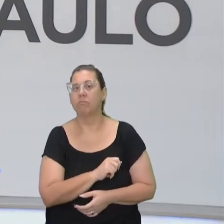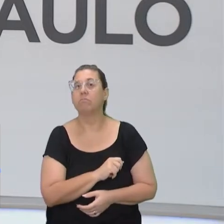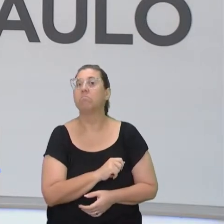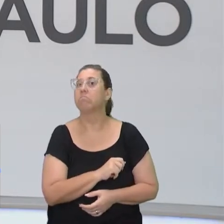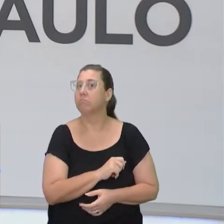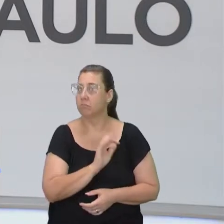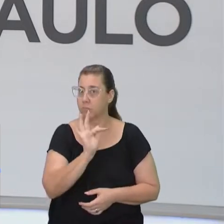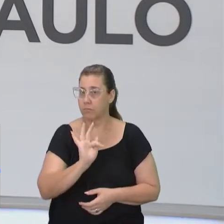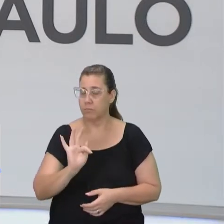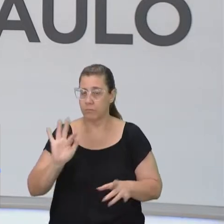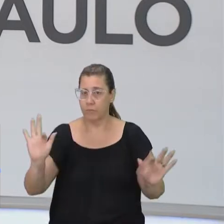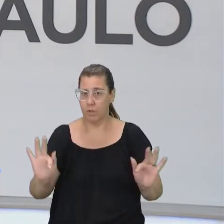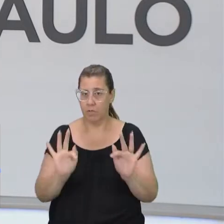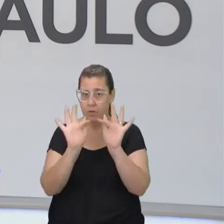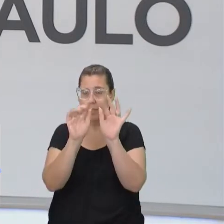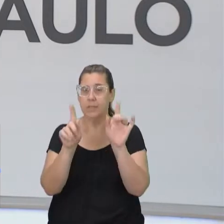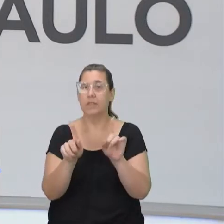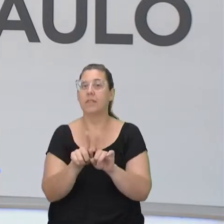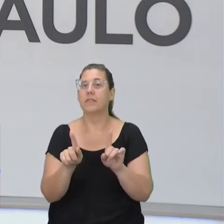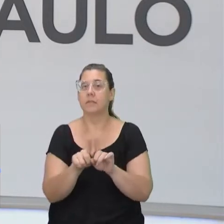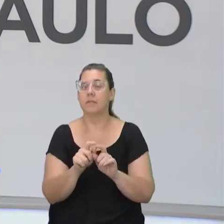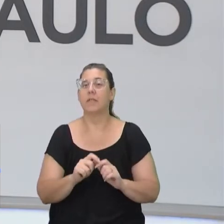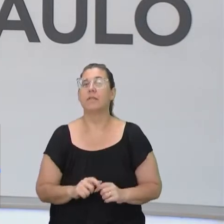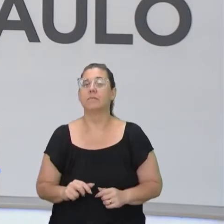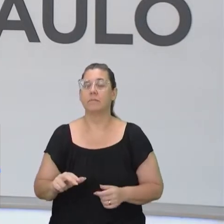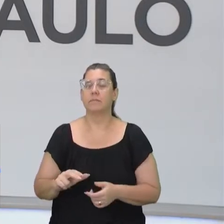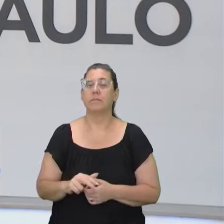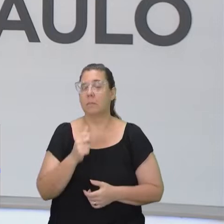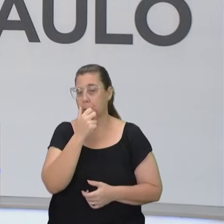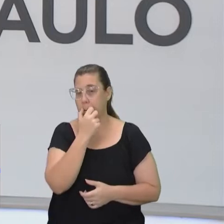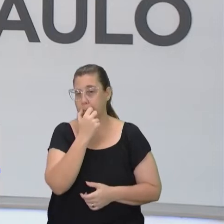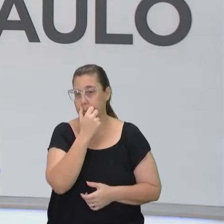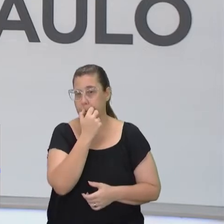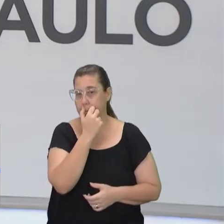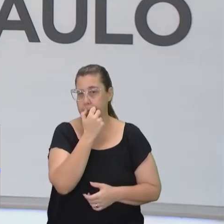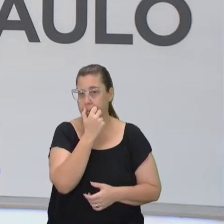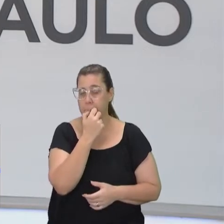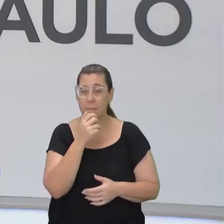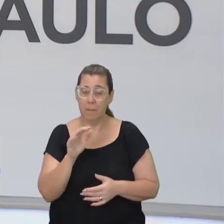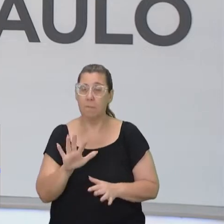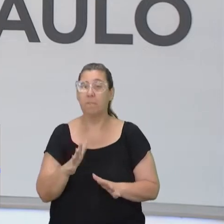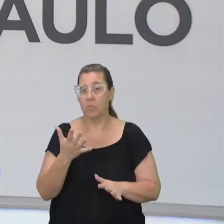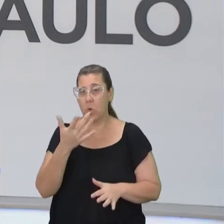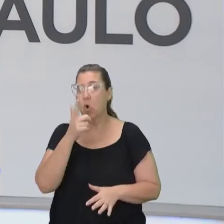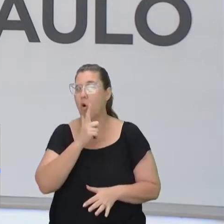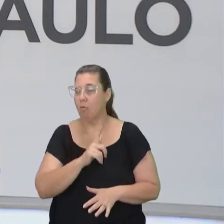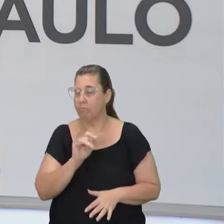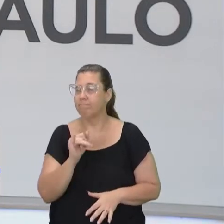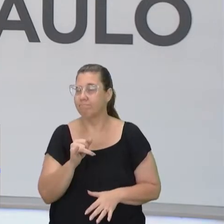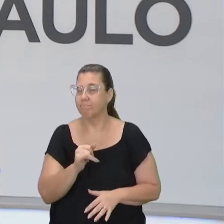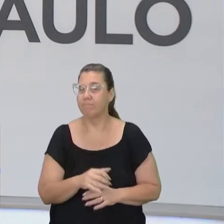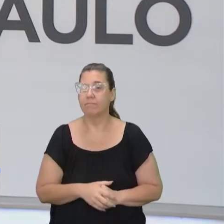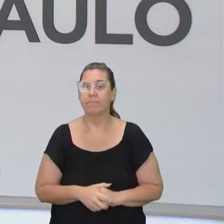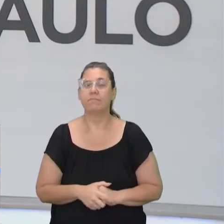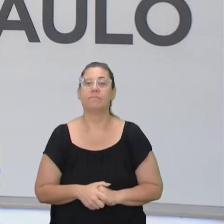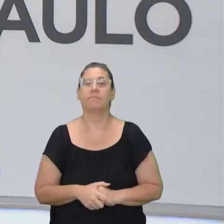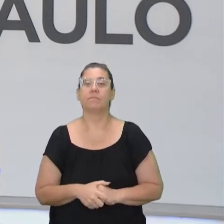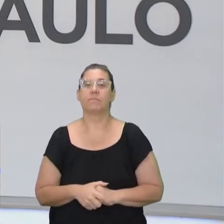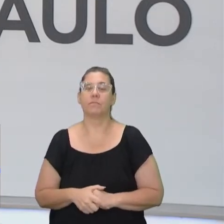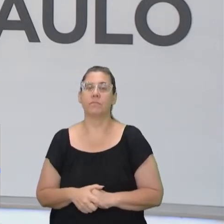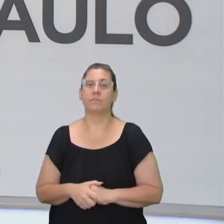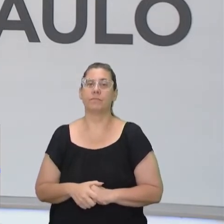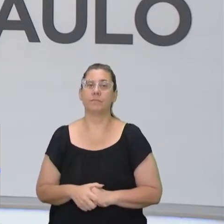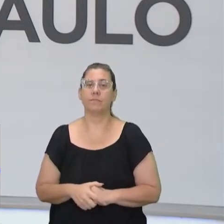francês, línguas latinas em geral, e o inglês também dá para você ir, não é latino, mas dá para caminhar por aí, tem muita influência de Roma na língua inglesa.